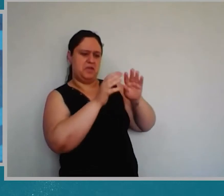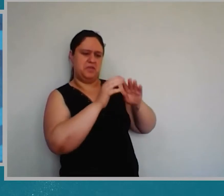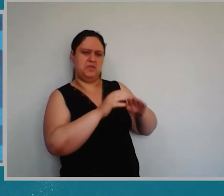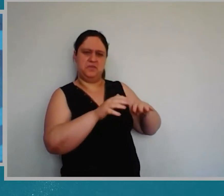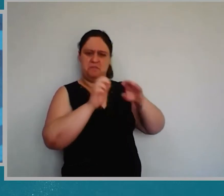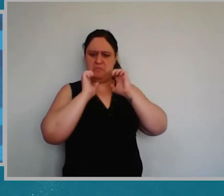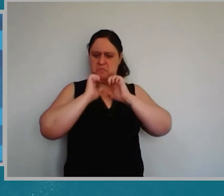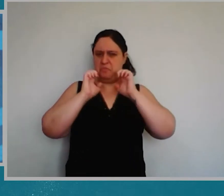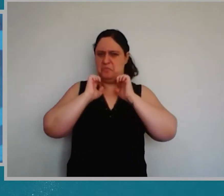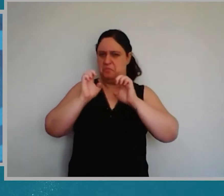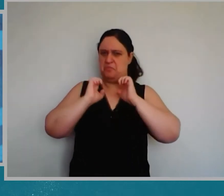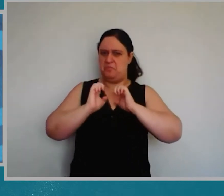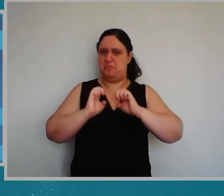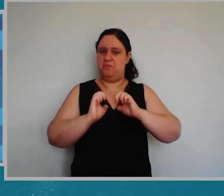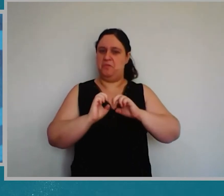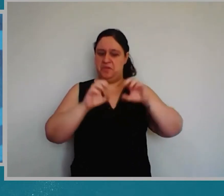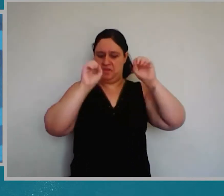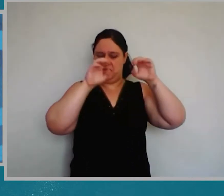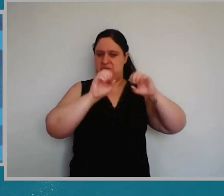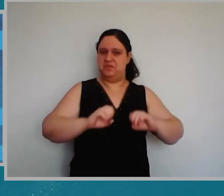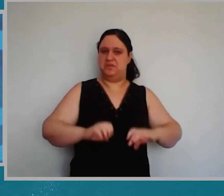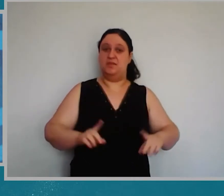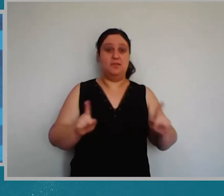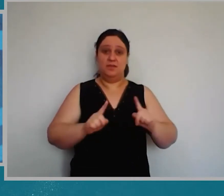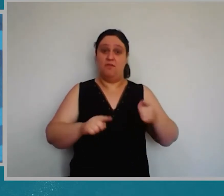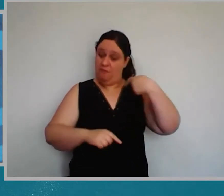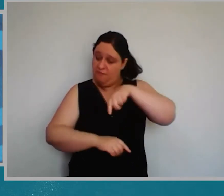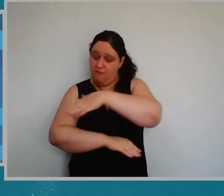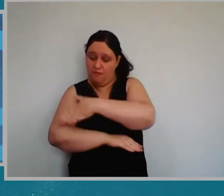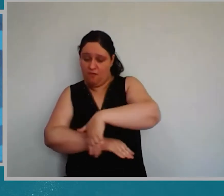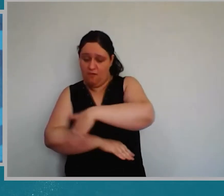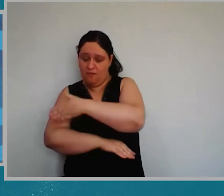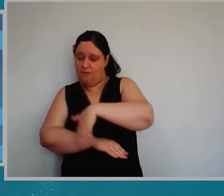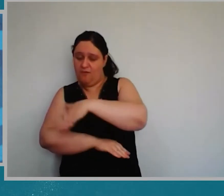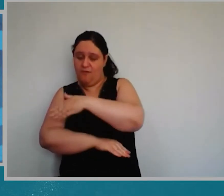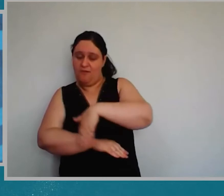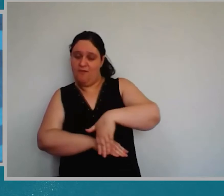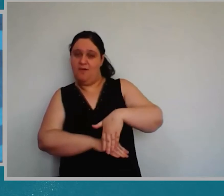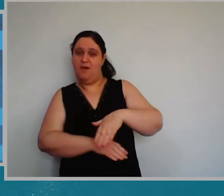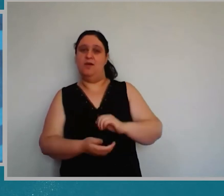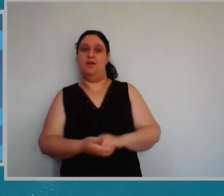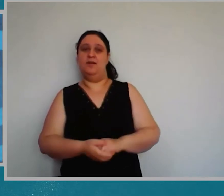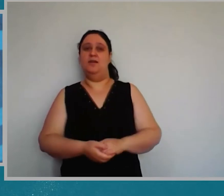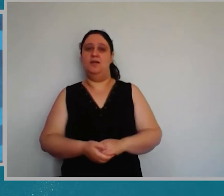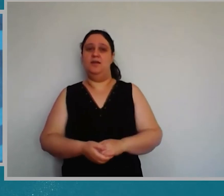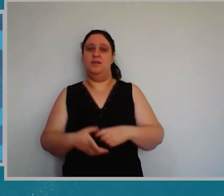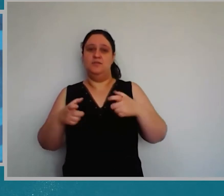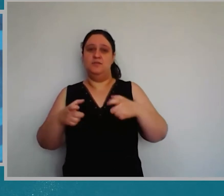fazendo seminários. Ele saiu às ruas, para onde as pessoas estavam,